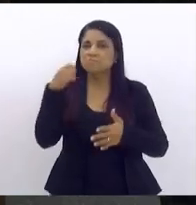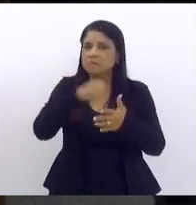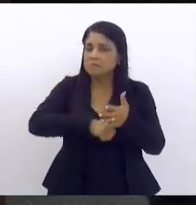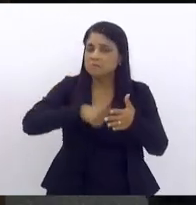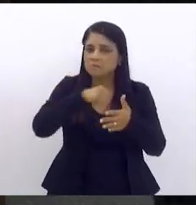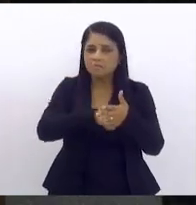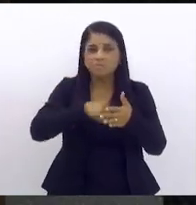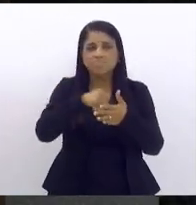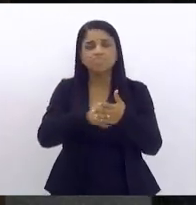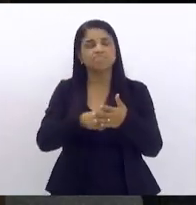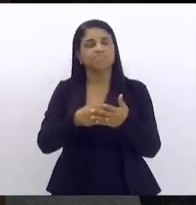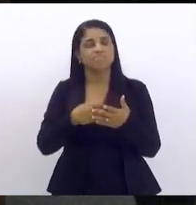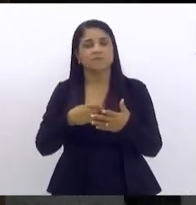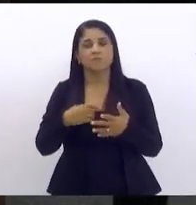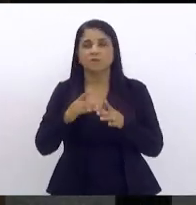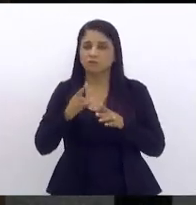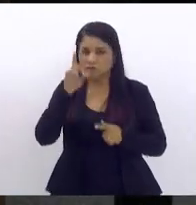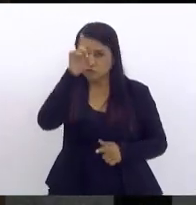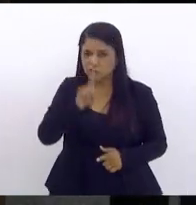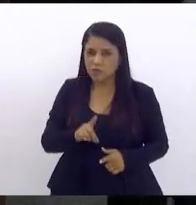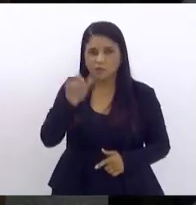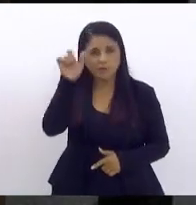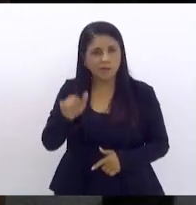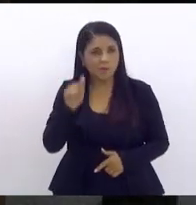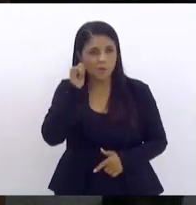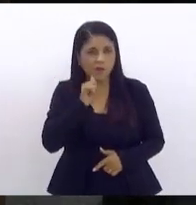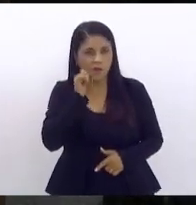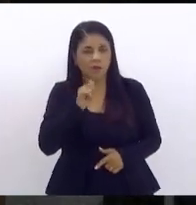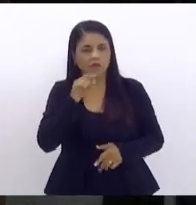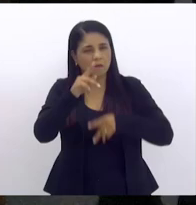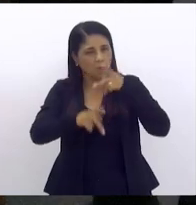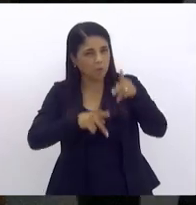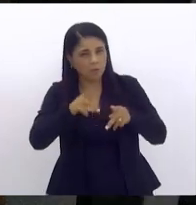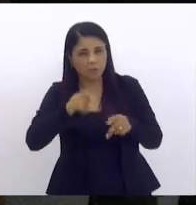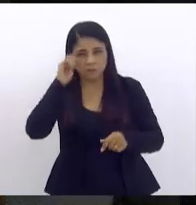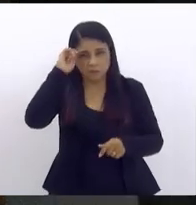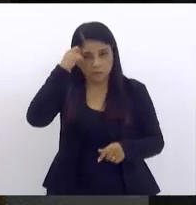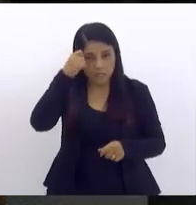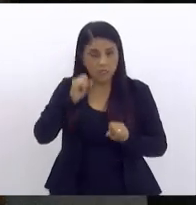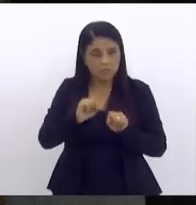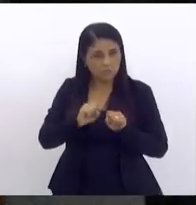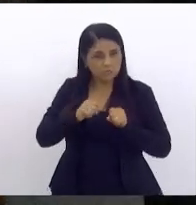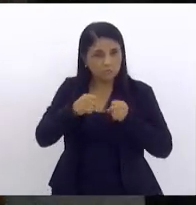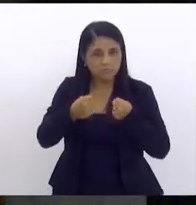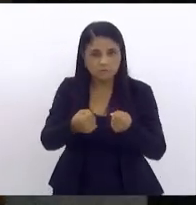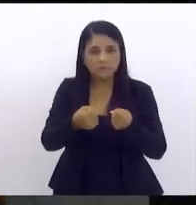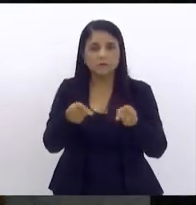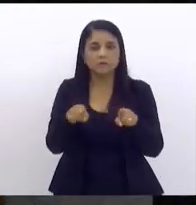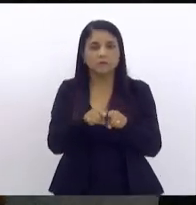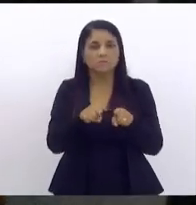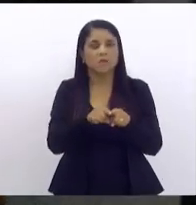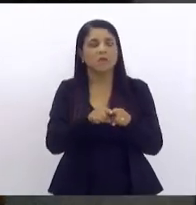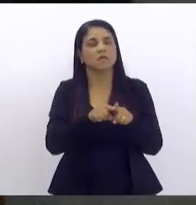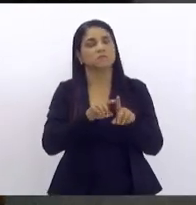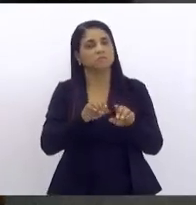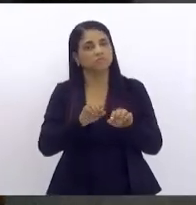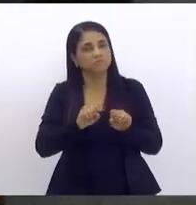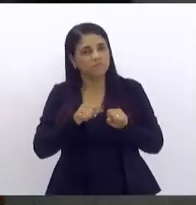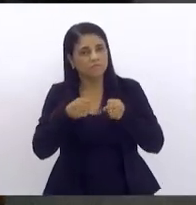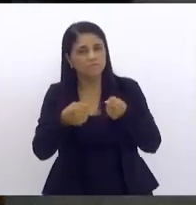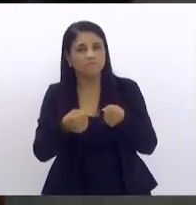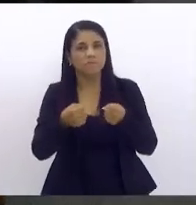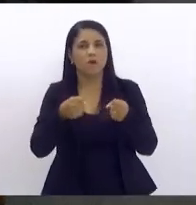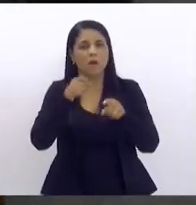dos direitos das mulheres, da população negra e, muito especialmente, em defesa da população LGBTQIA+, de